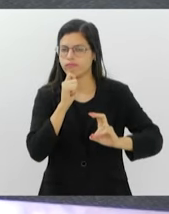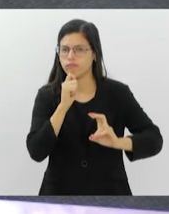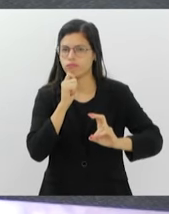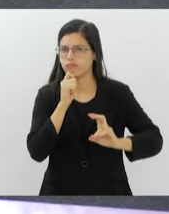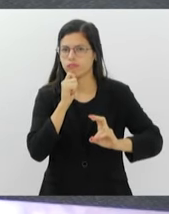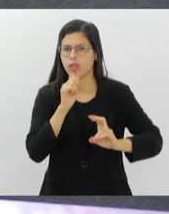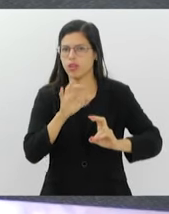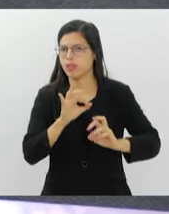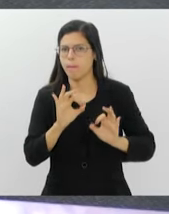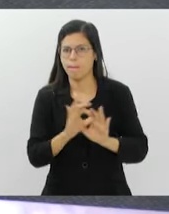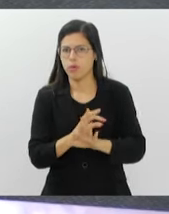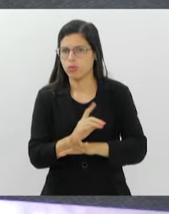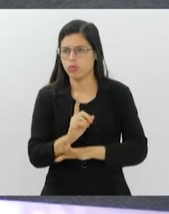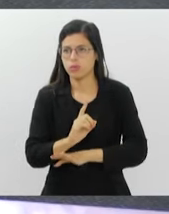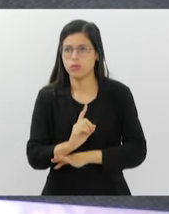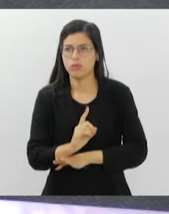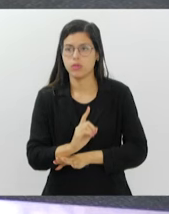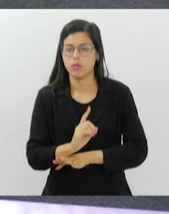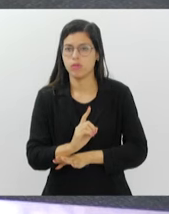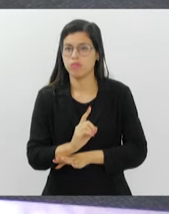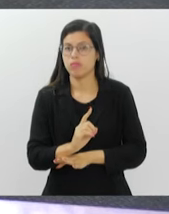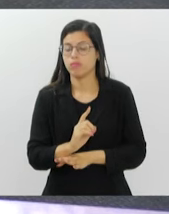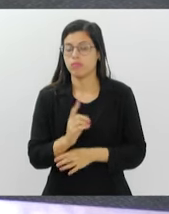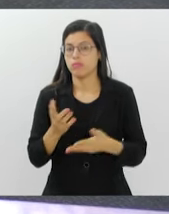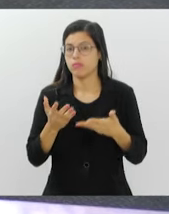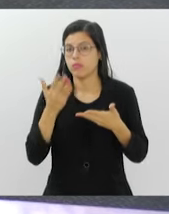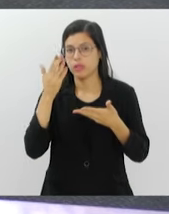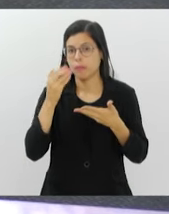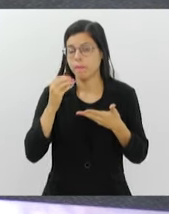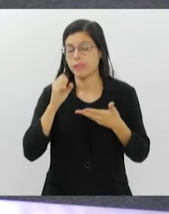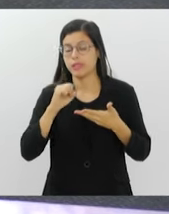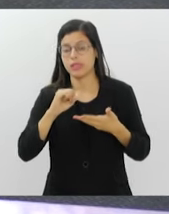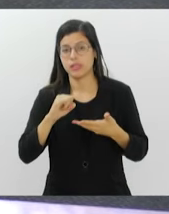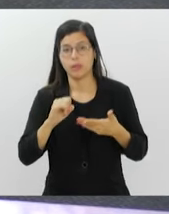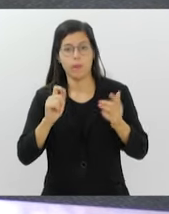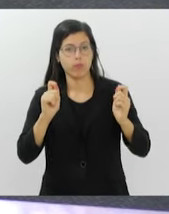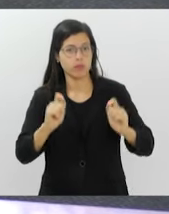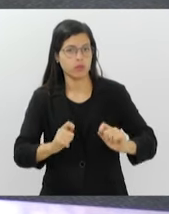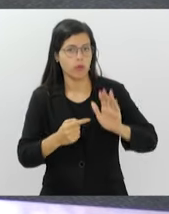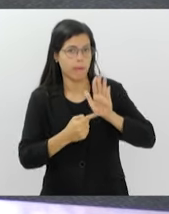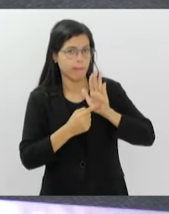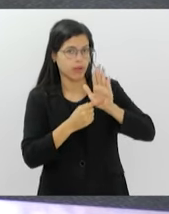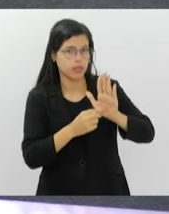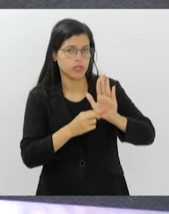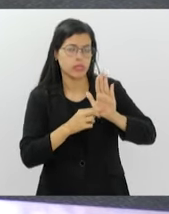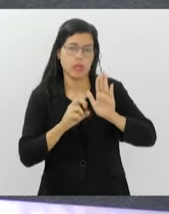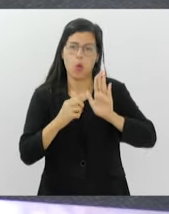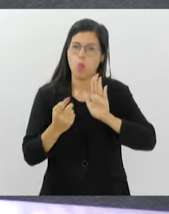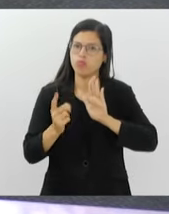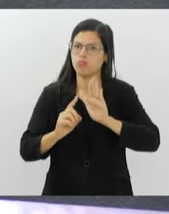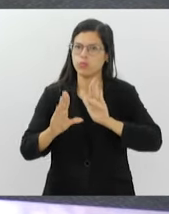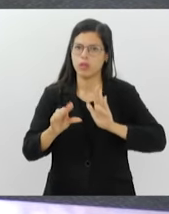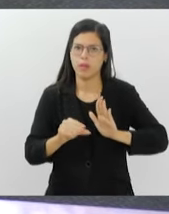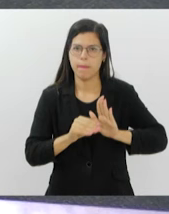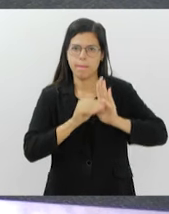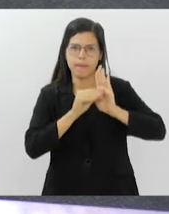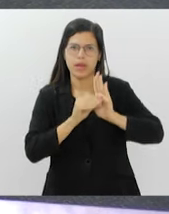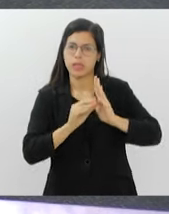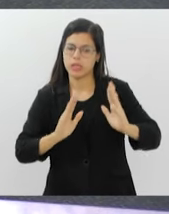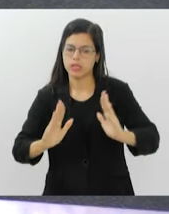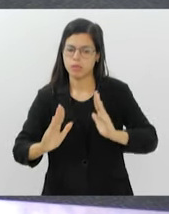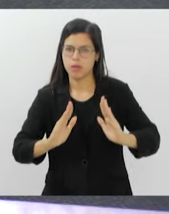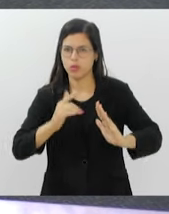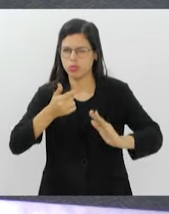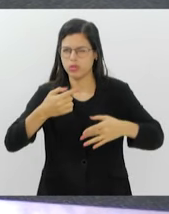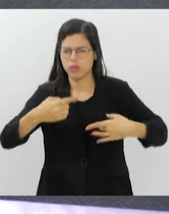sedimentado eu queria saber se é possível apresentar ou não emendas no período da redação do